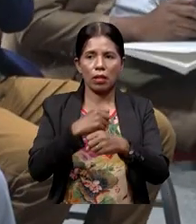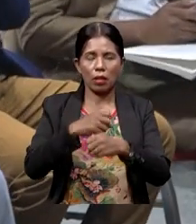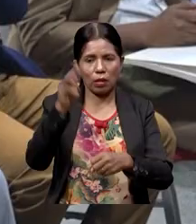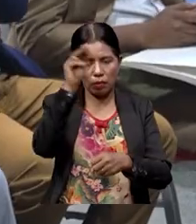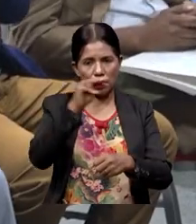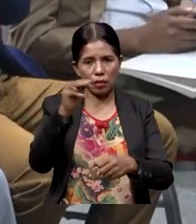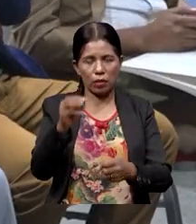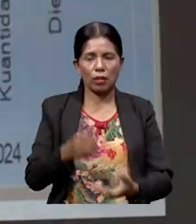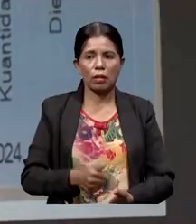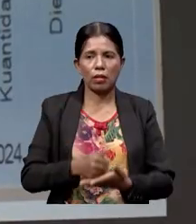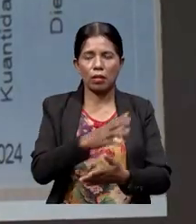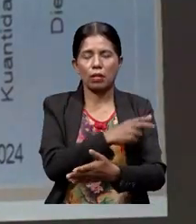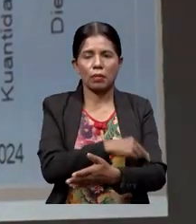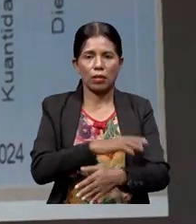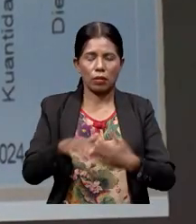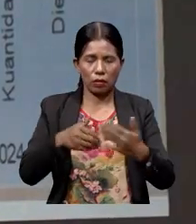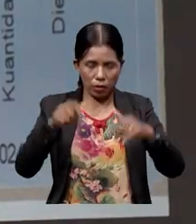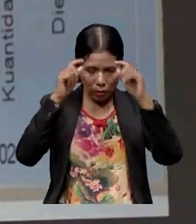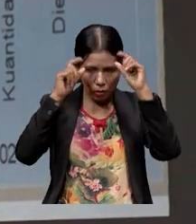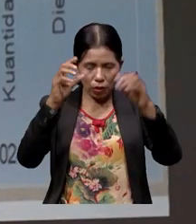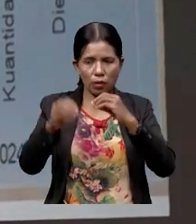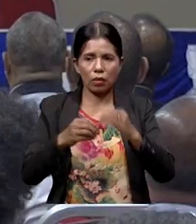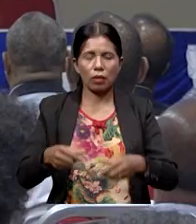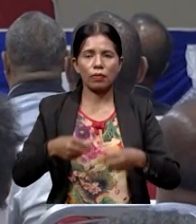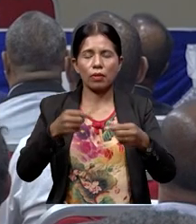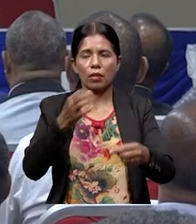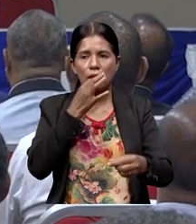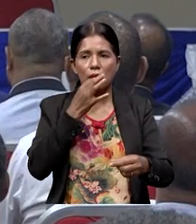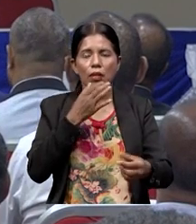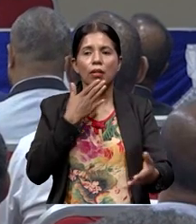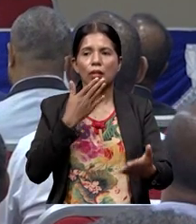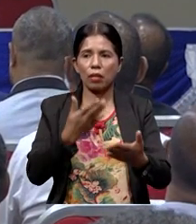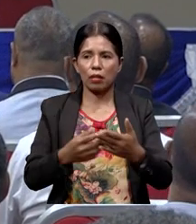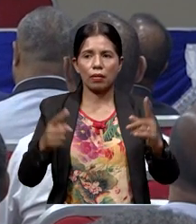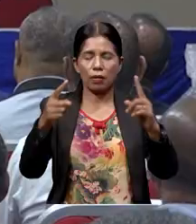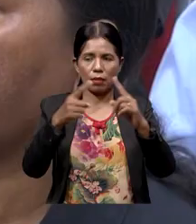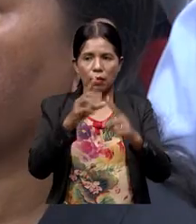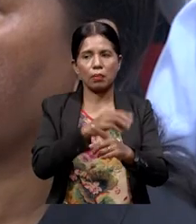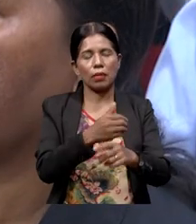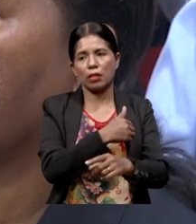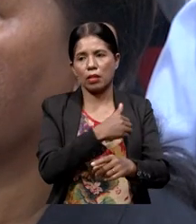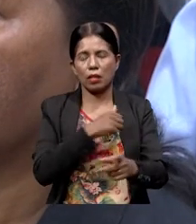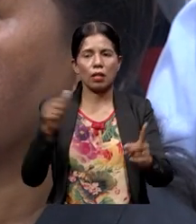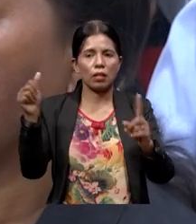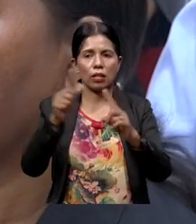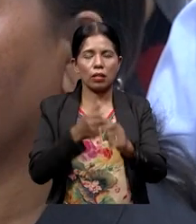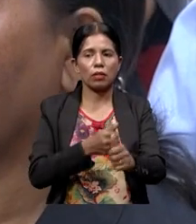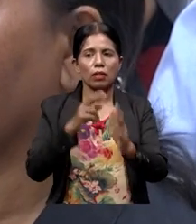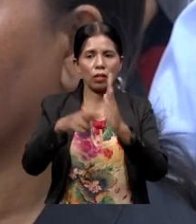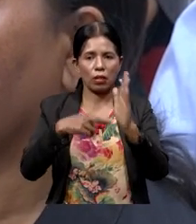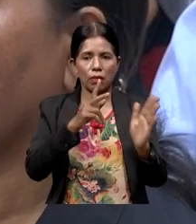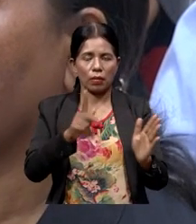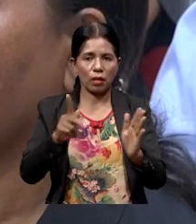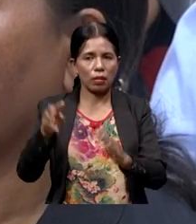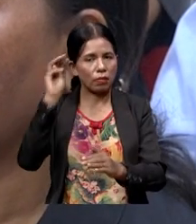Monitorização da Facilidade de Saúde Sira e Território Nacional, com o fornecimento Aihan qualidade no nutritivo, mas bisidau atinge tuir padrão no plano